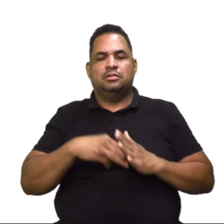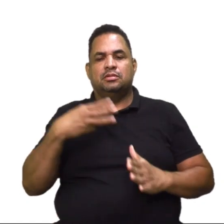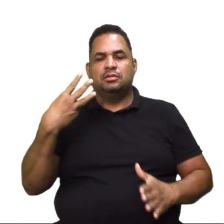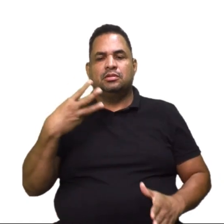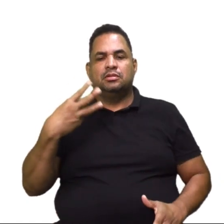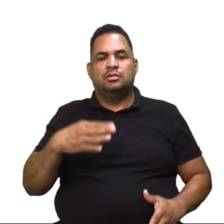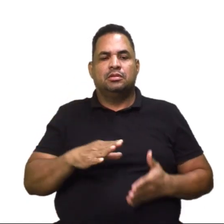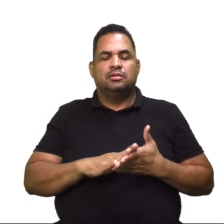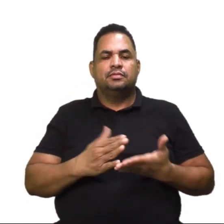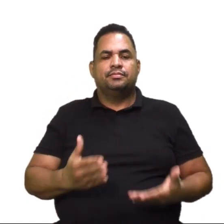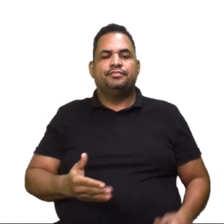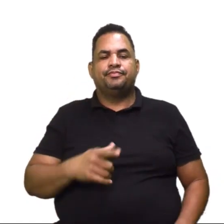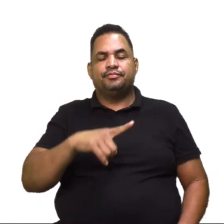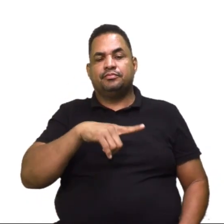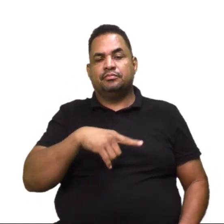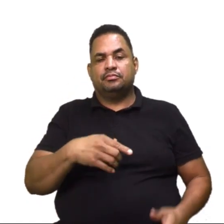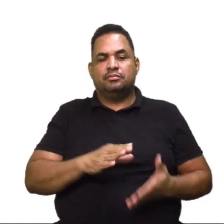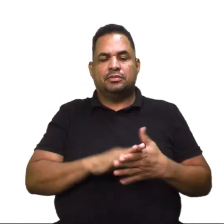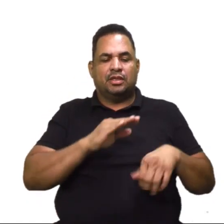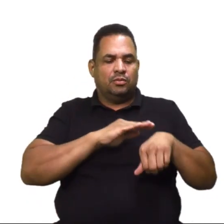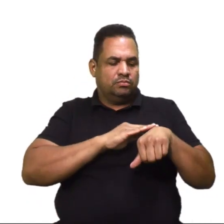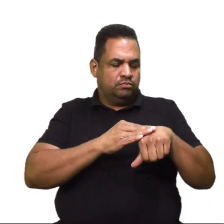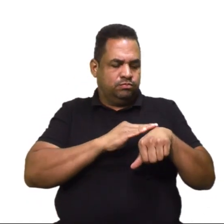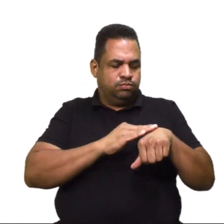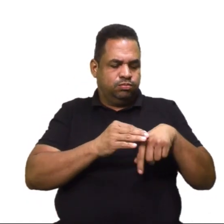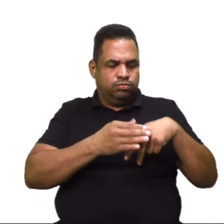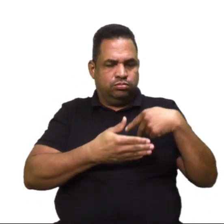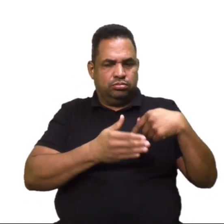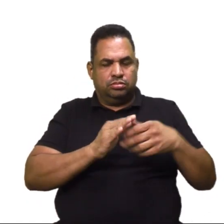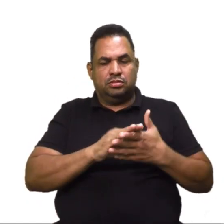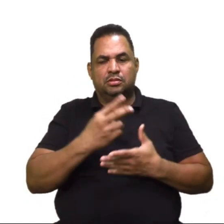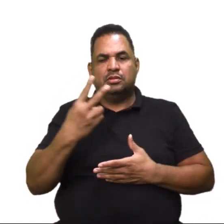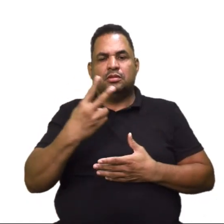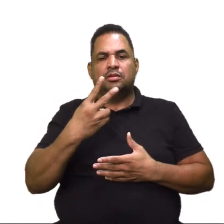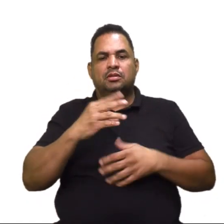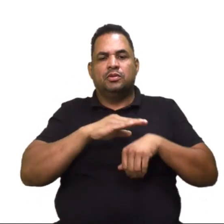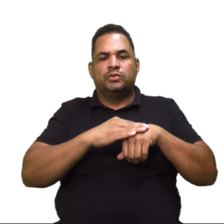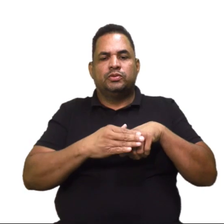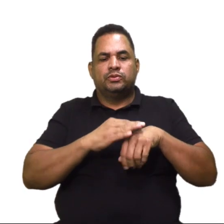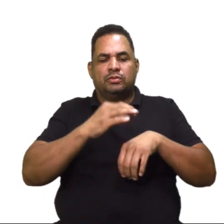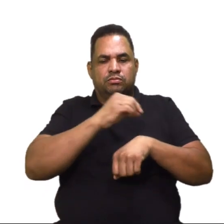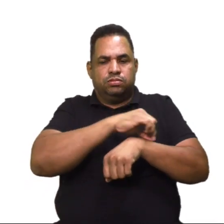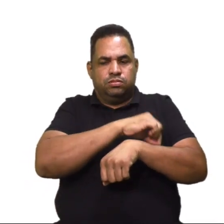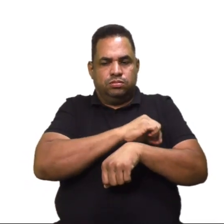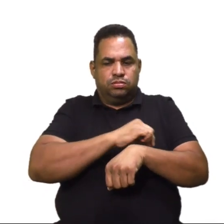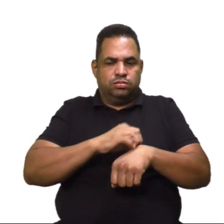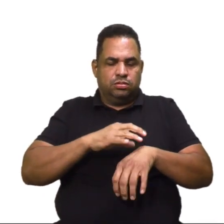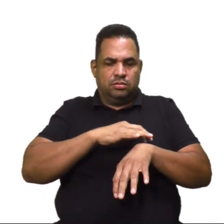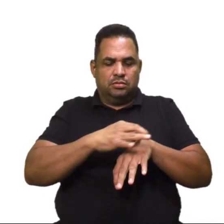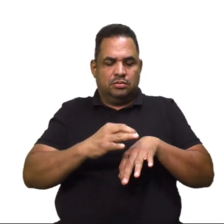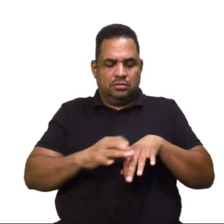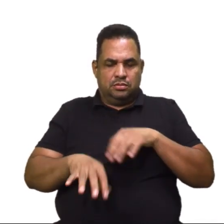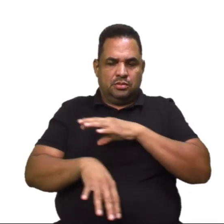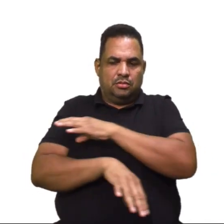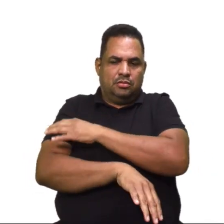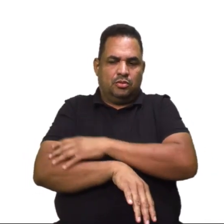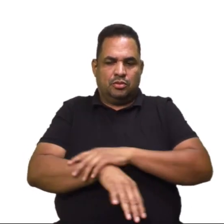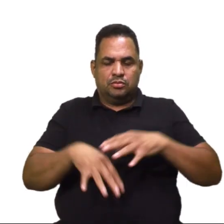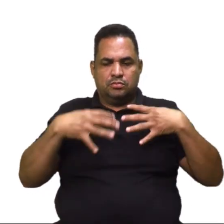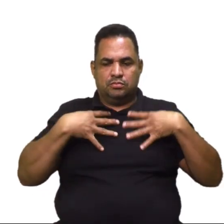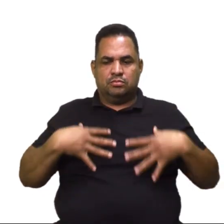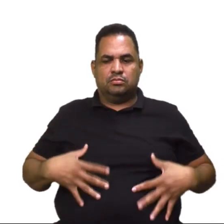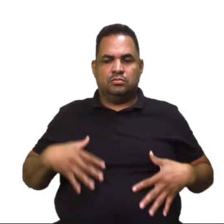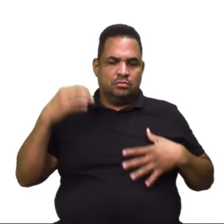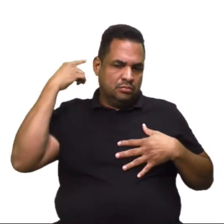Então, a primária a gente tem aquelas erupções nas genitálias, secundária você tem aquelas lesões, aquelas feridas tanto nas mãos, nos braços, no corpo, nas